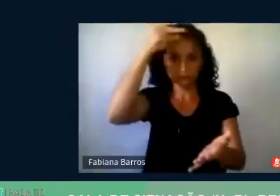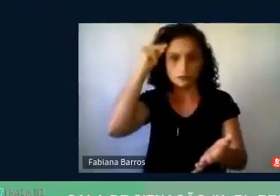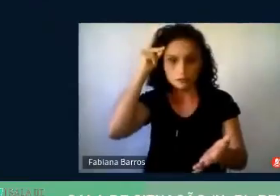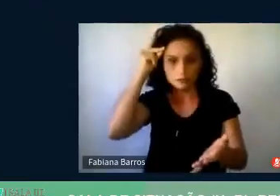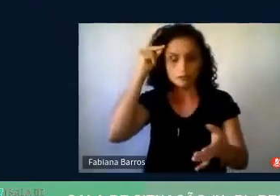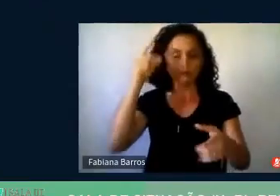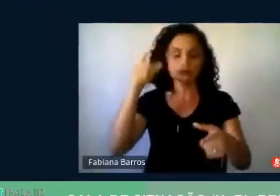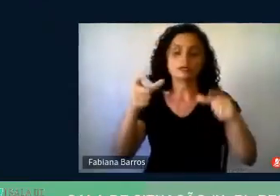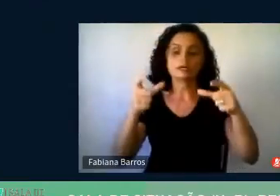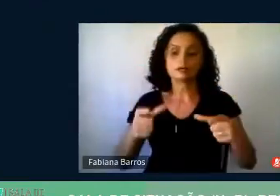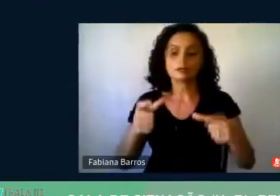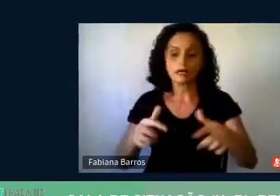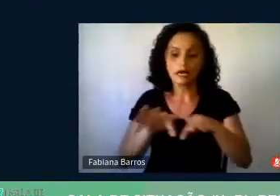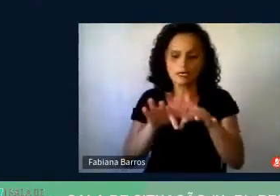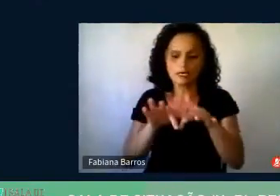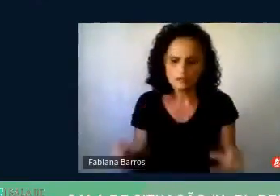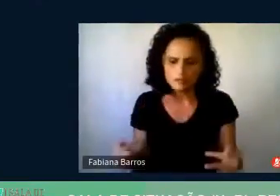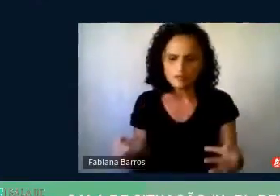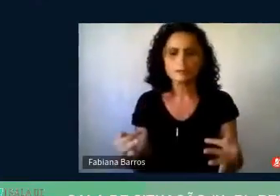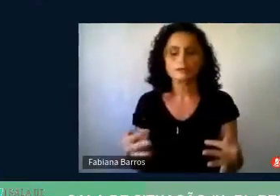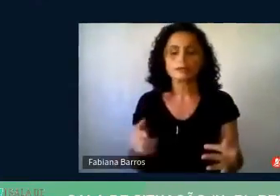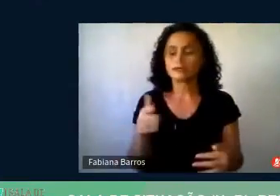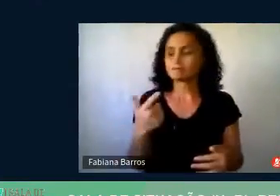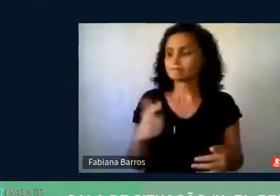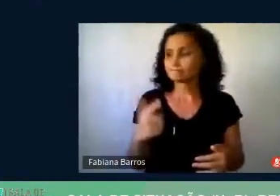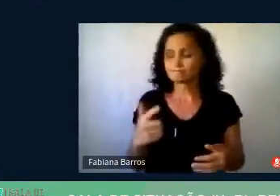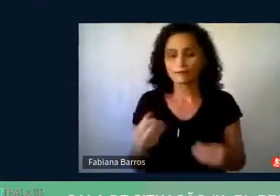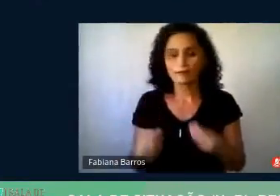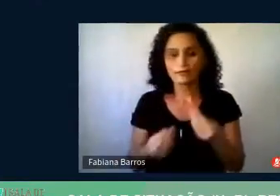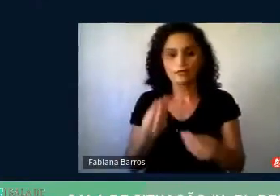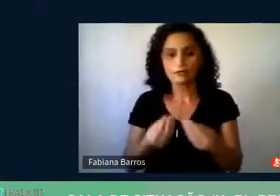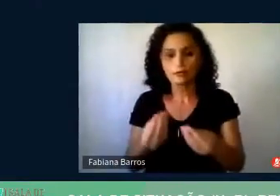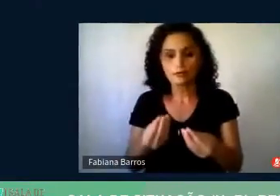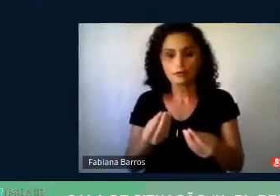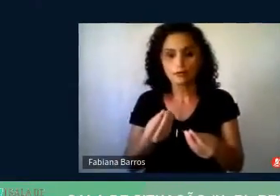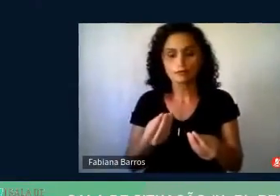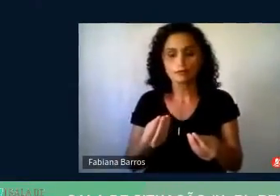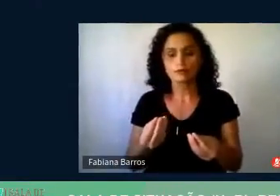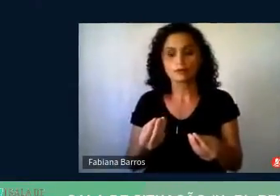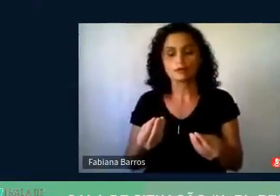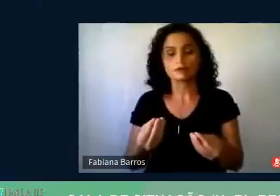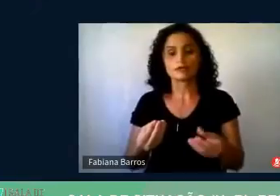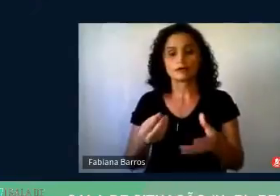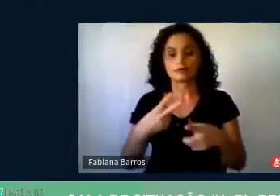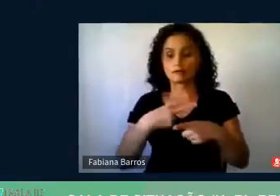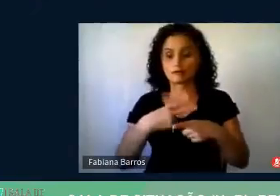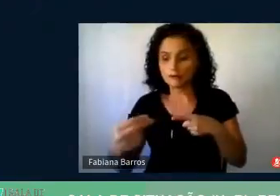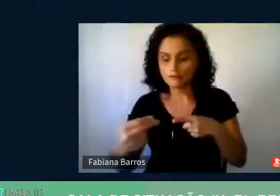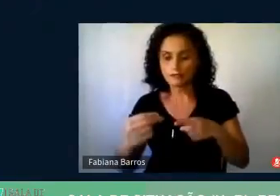gente tem visto ontem, o DF bateu o recorde de mortes por dia. Né? No dia 12/8, a gente